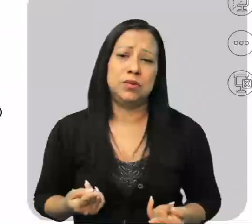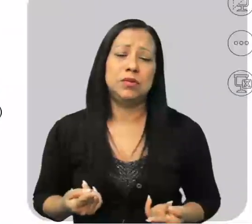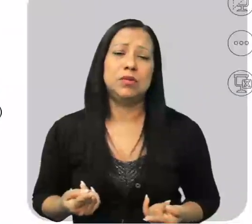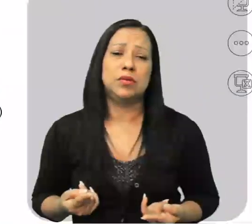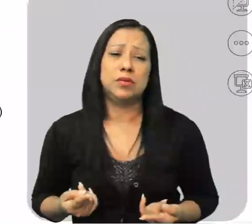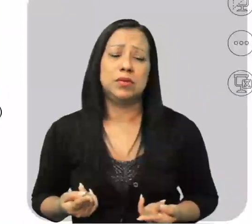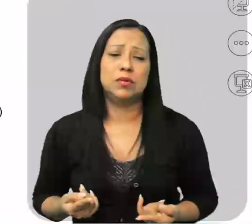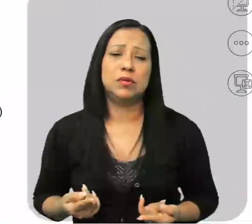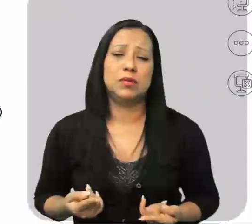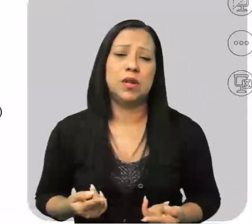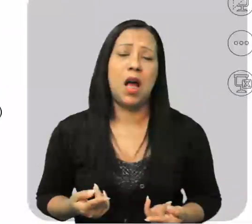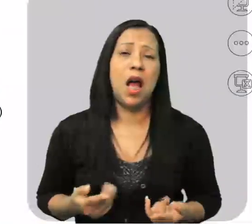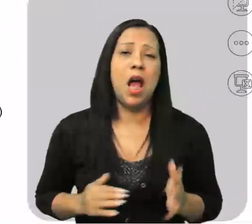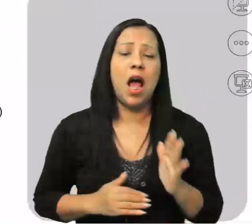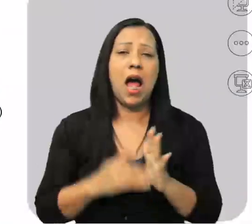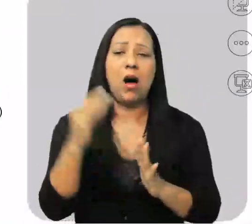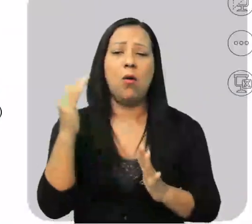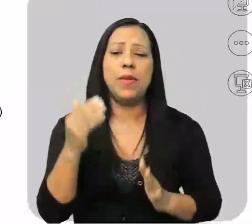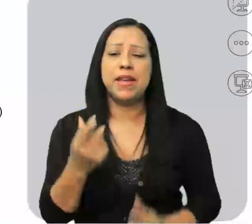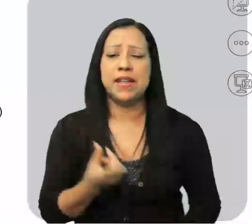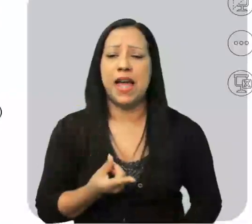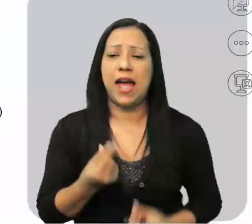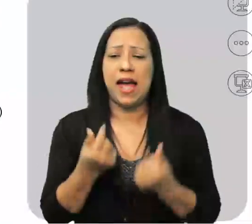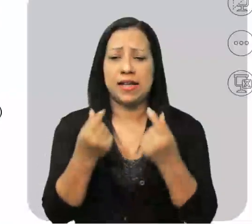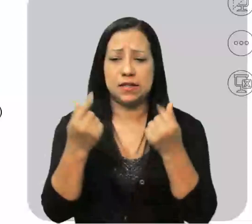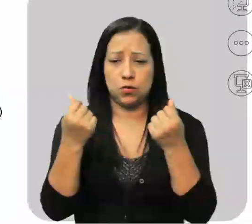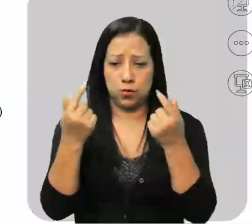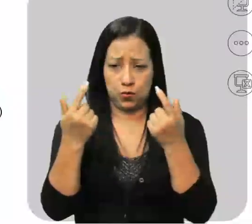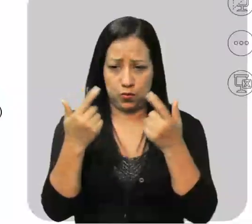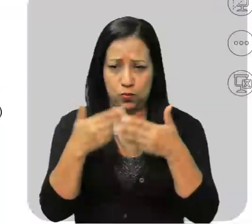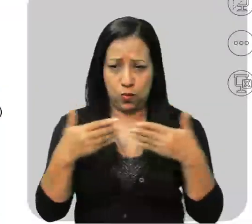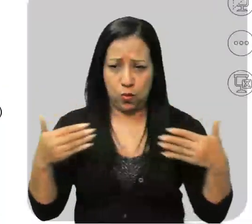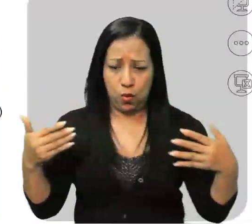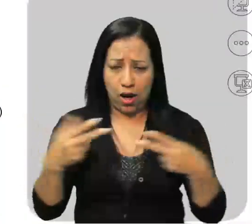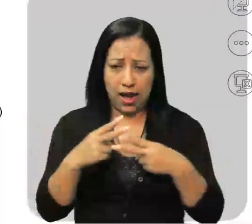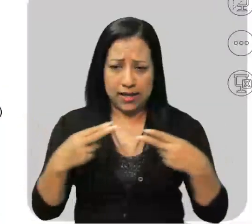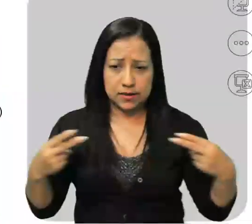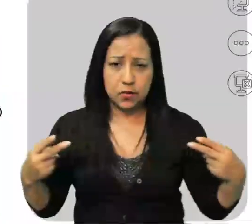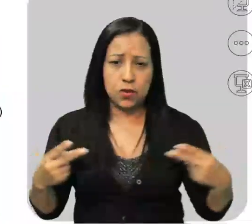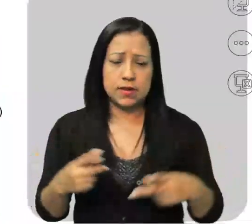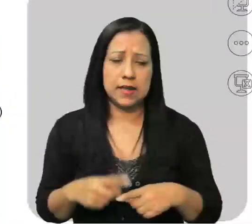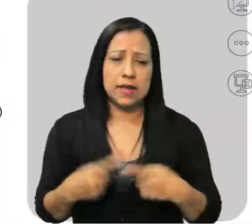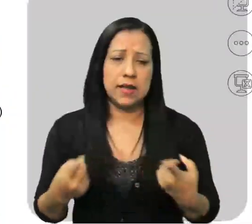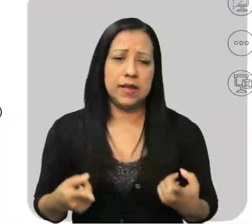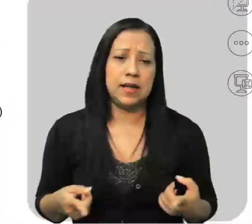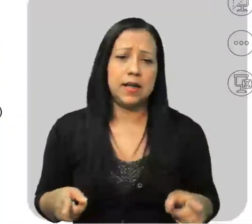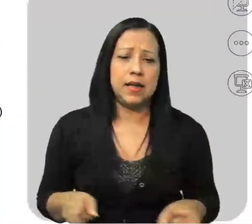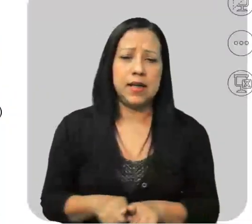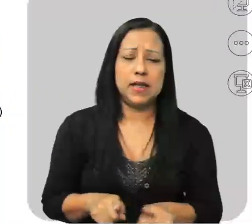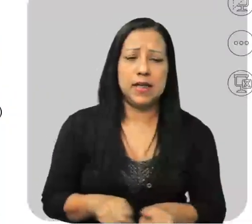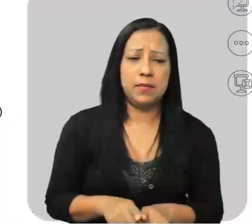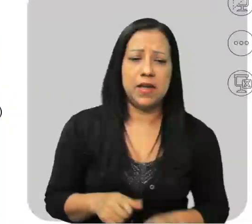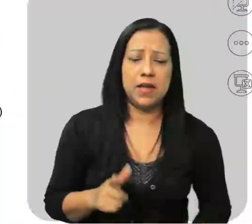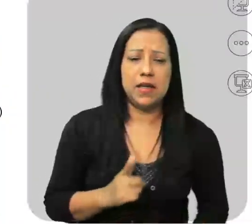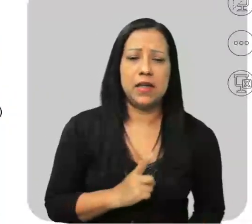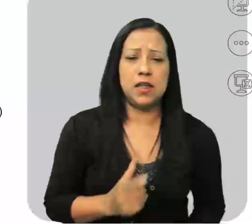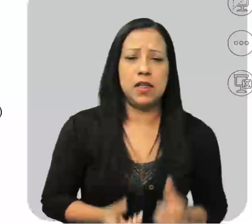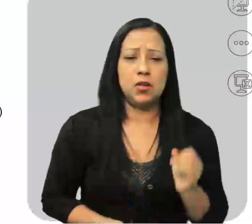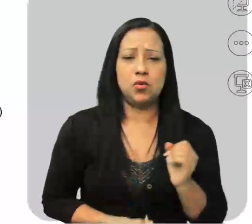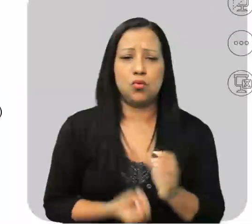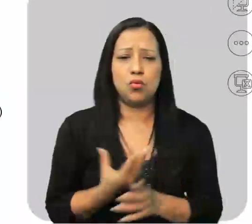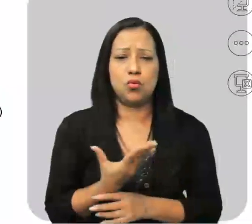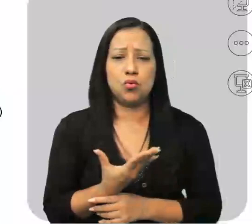frete do transporte de carga, resultando no aumento do preço das mercadorias comercializadas,